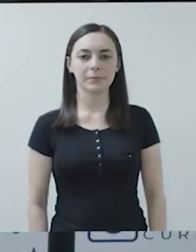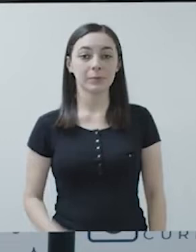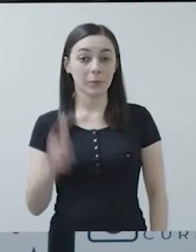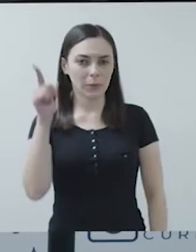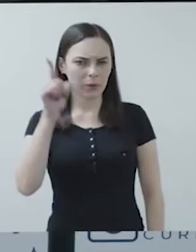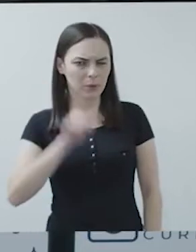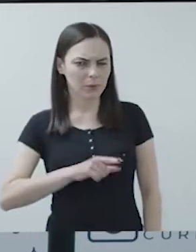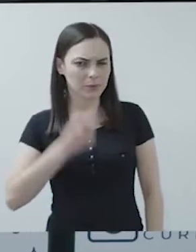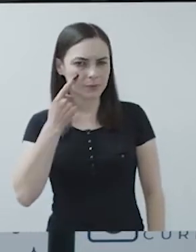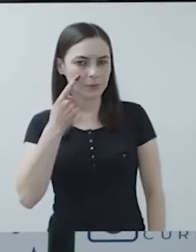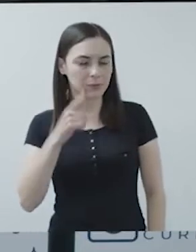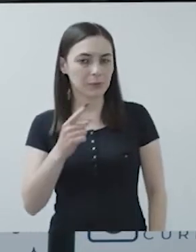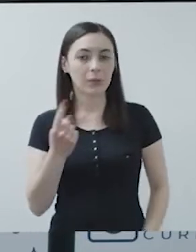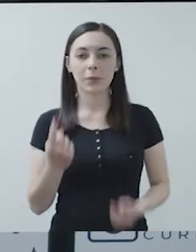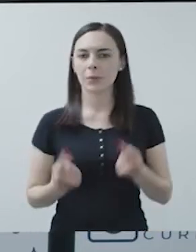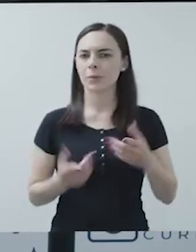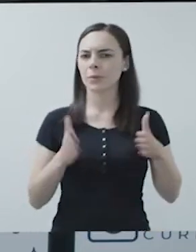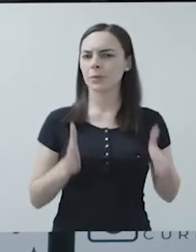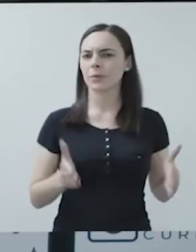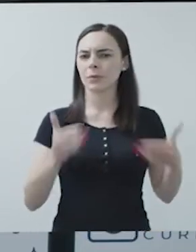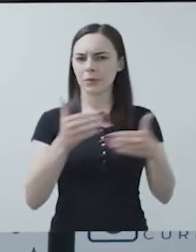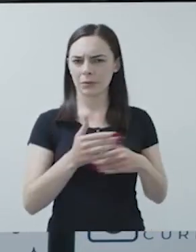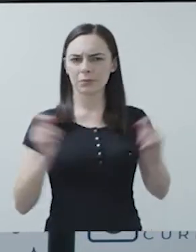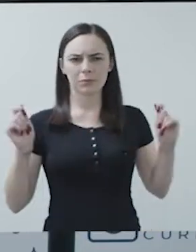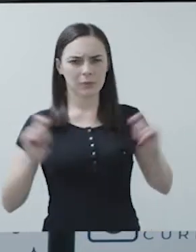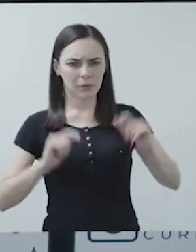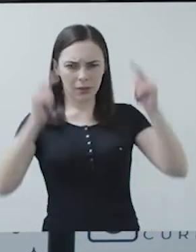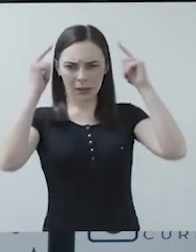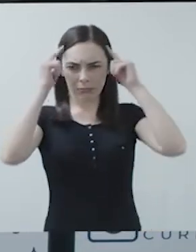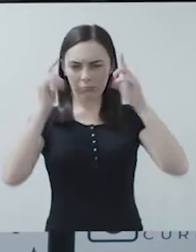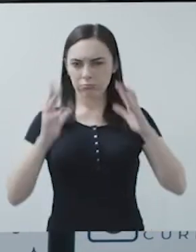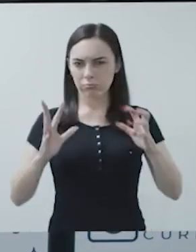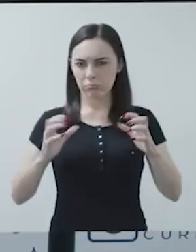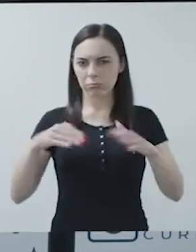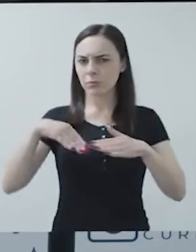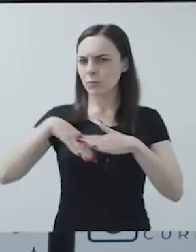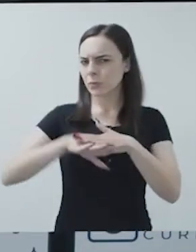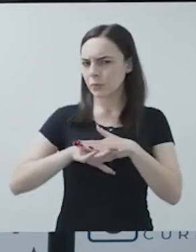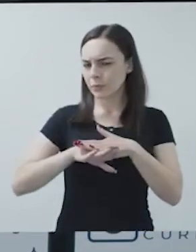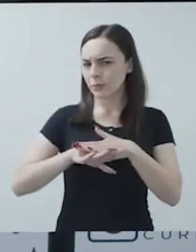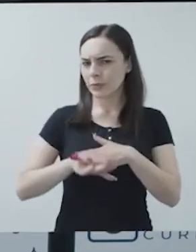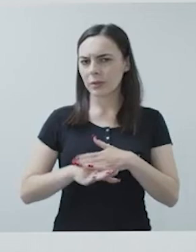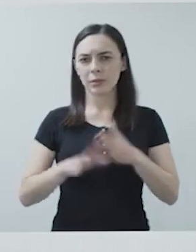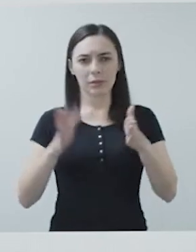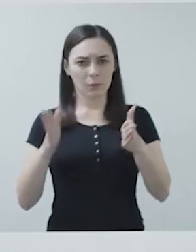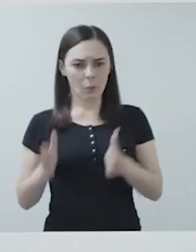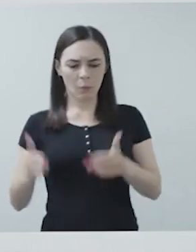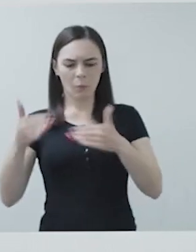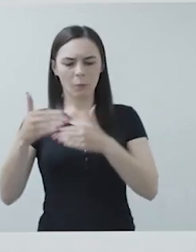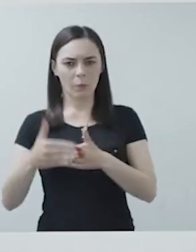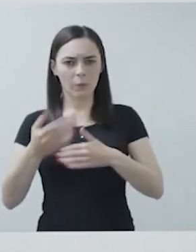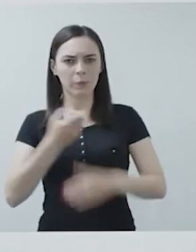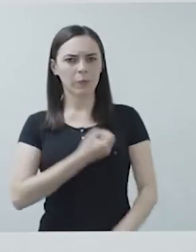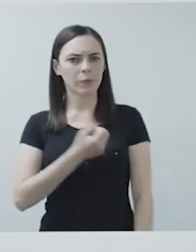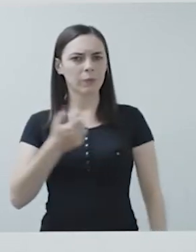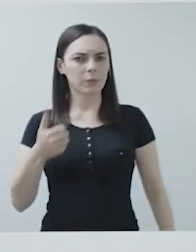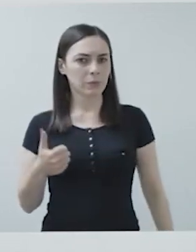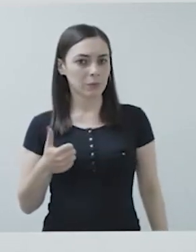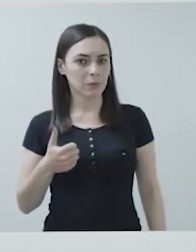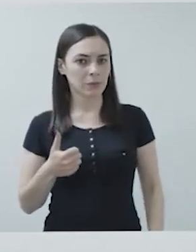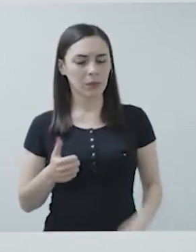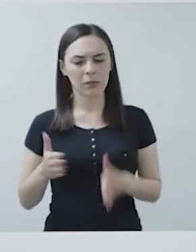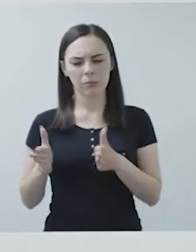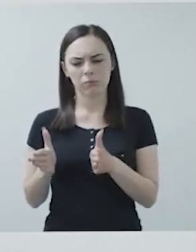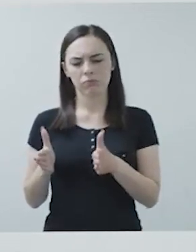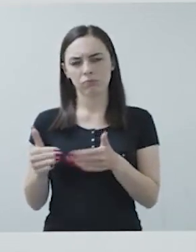Conseguiu descobrir em qual caixa o Caio pode guardar o seu urso? Será que ele pode guardar na caixa número 1? É uma